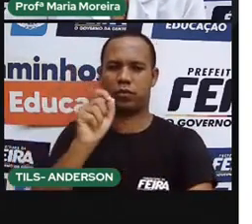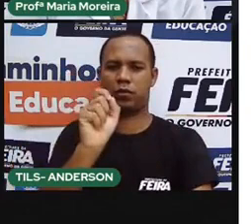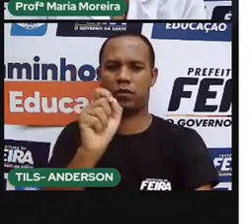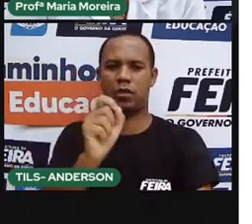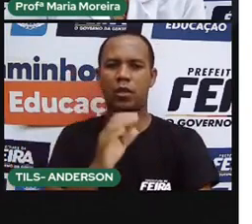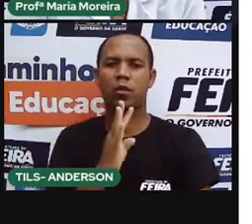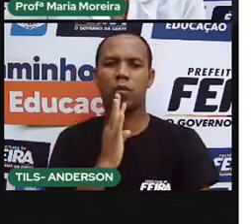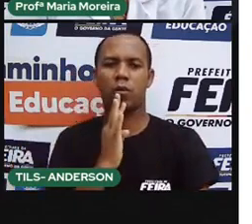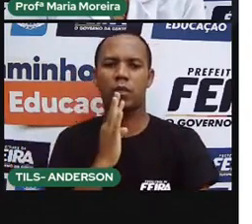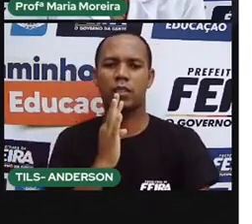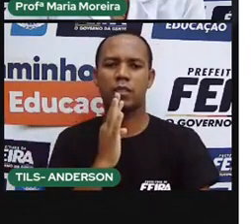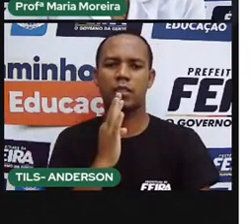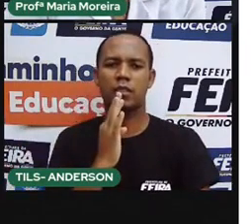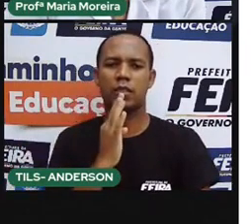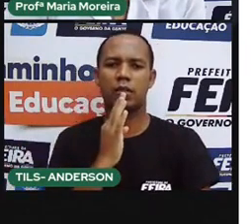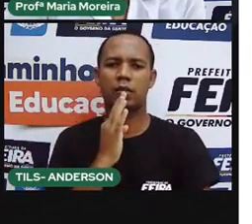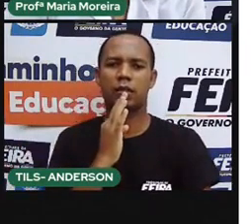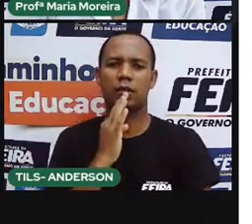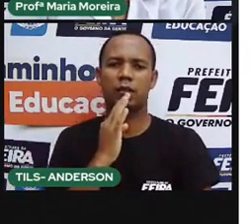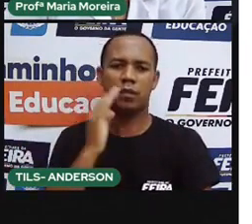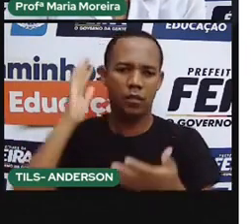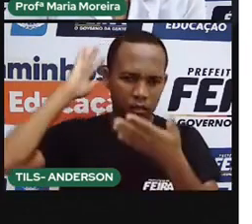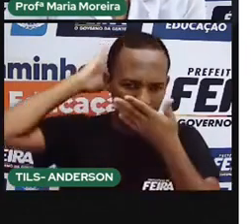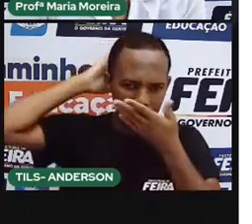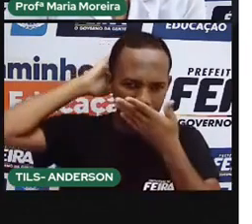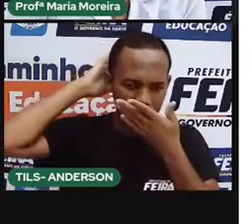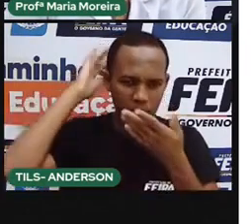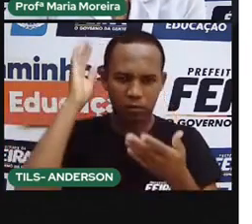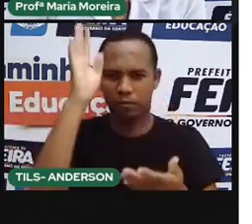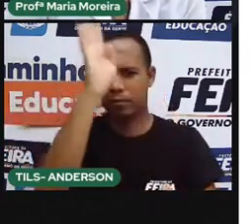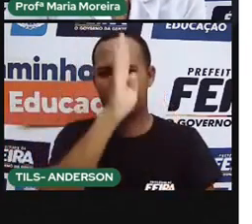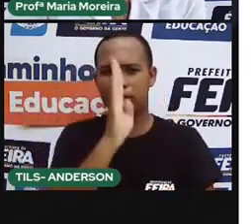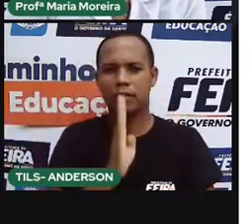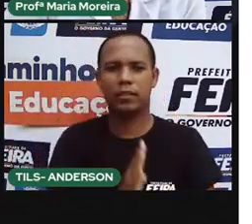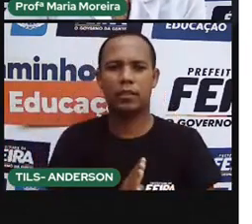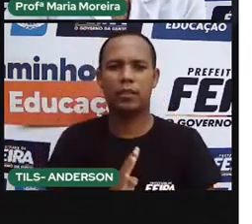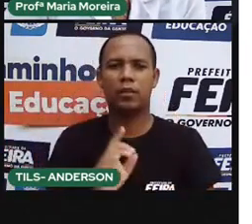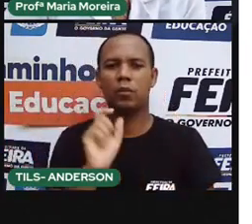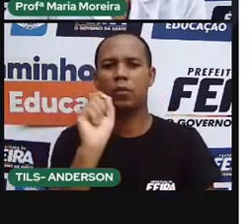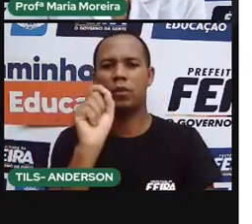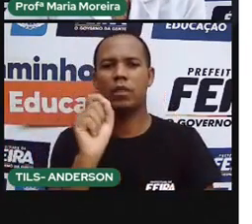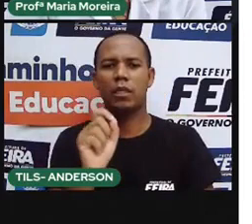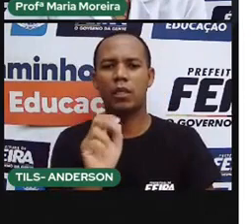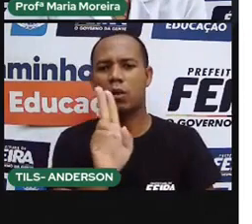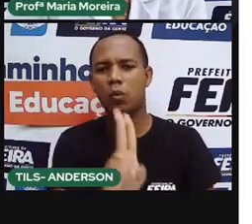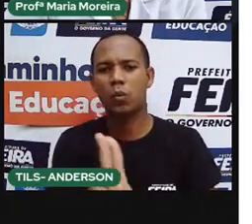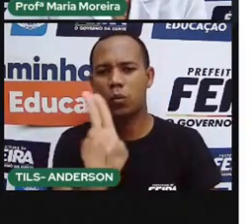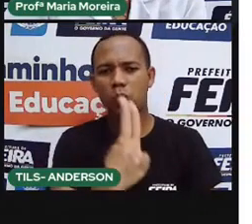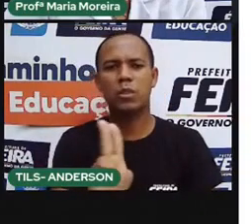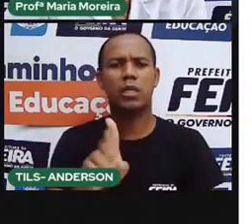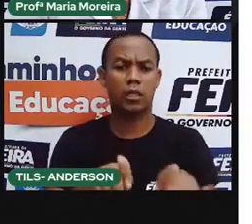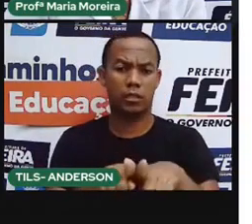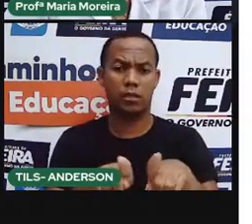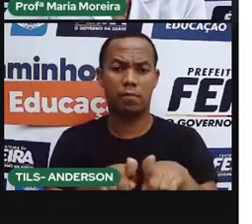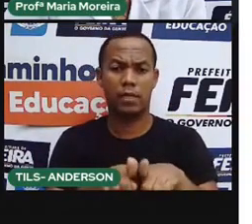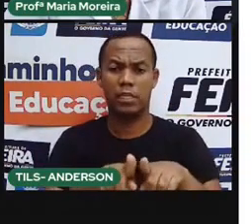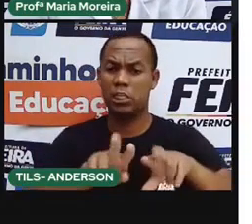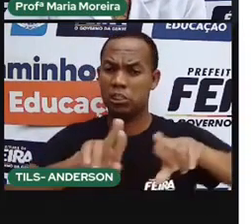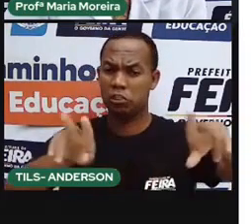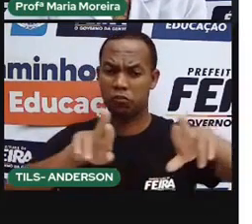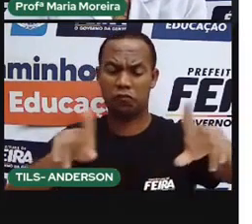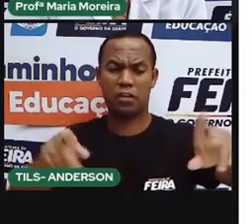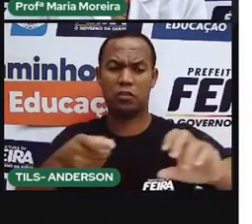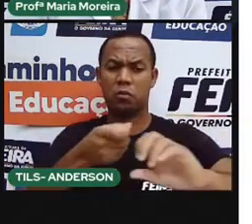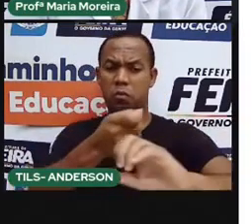brasileiros é o quê? O arco e a flecha. Porém, eles fazem e usam outros tipos de armas, como por